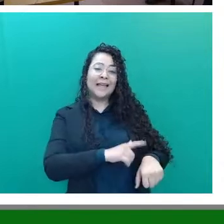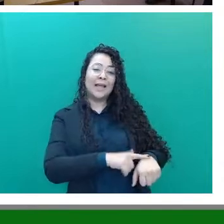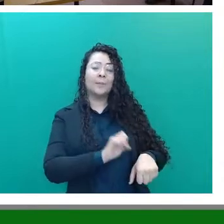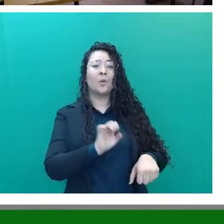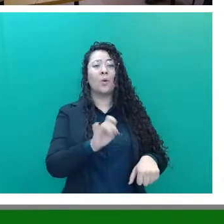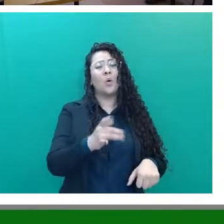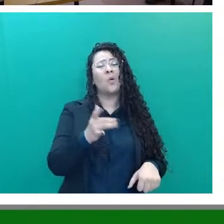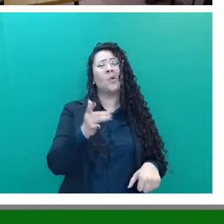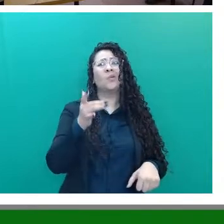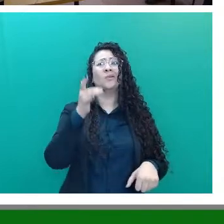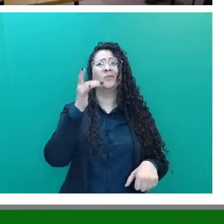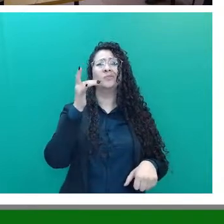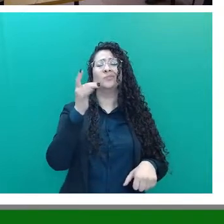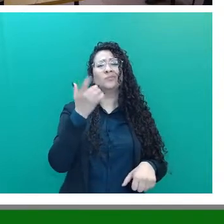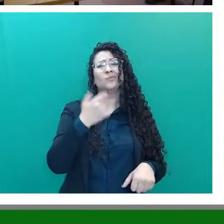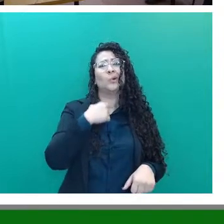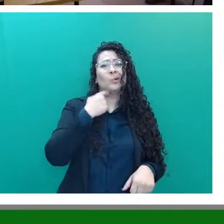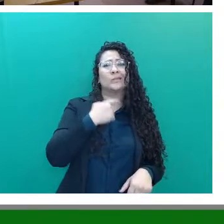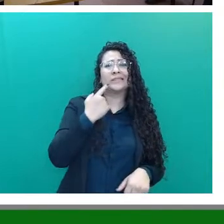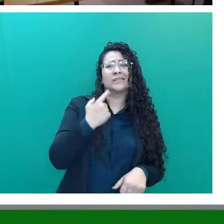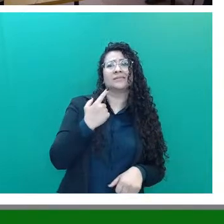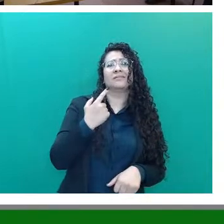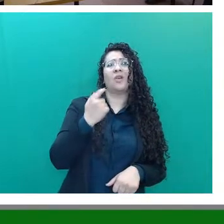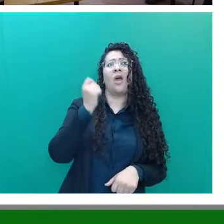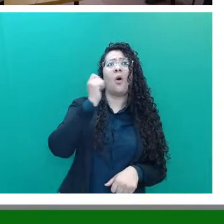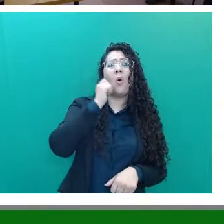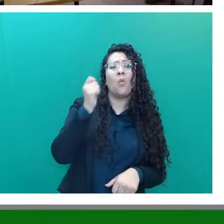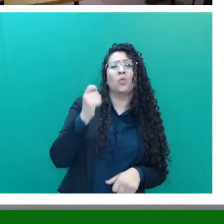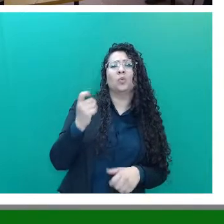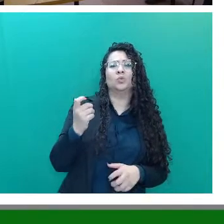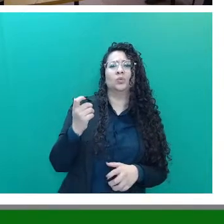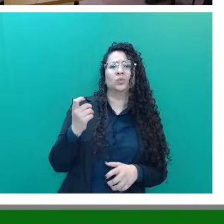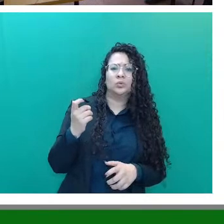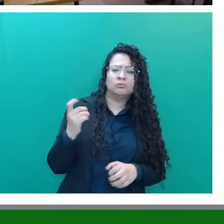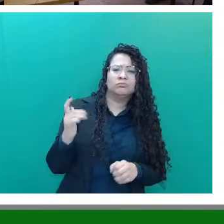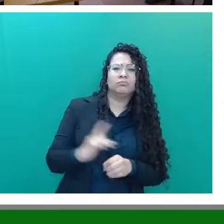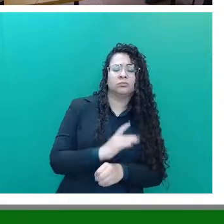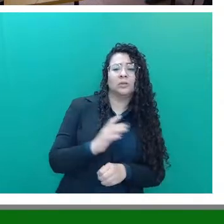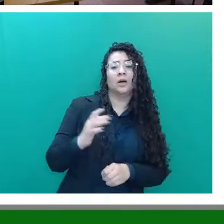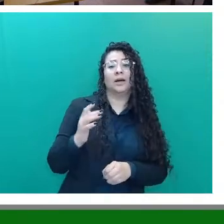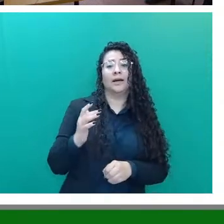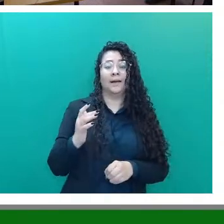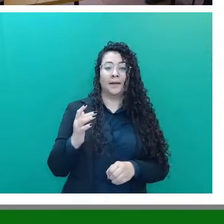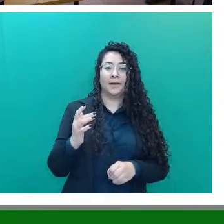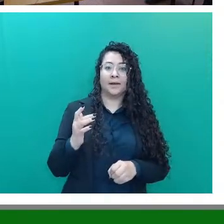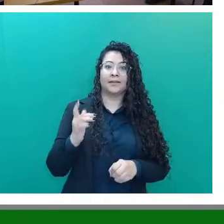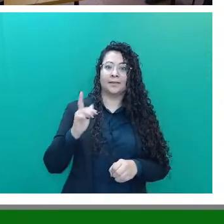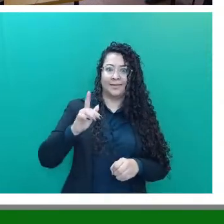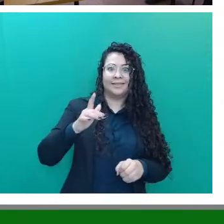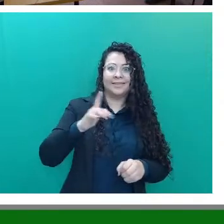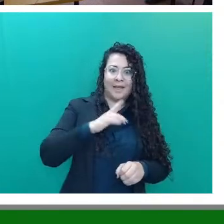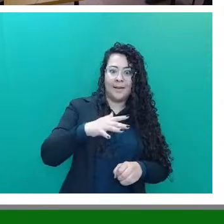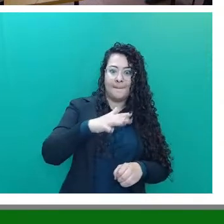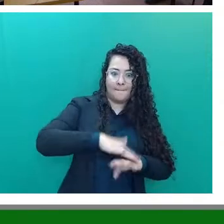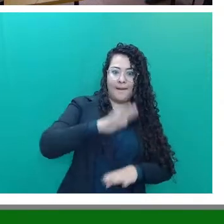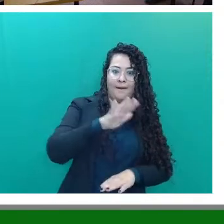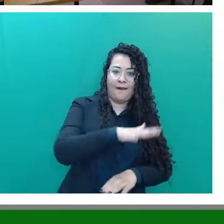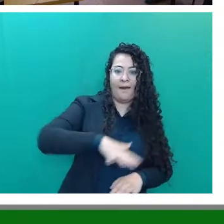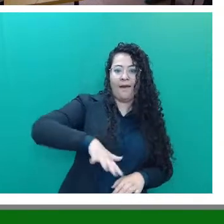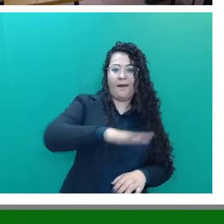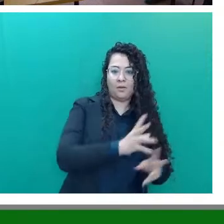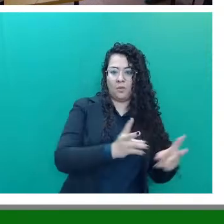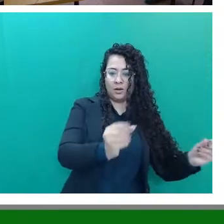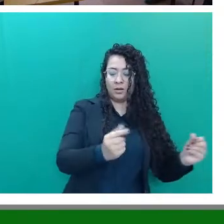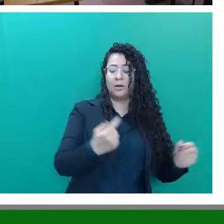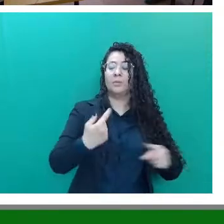de autores que trabalham com essa temática mais qualitativa, porque quando é que os dados quantitativos que